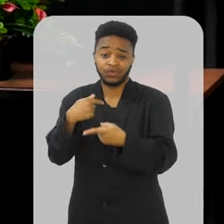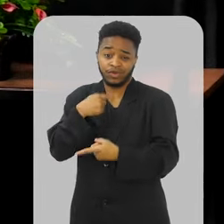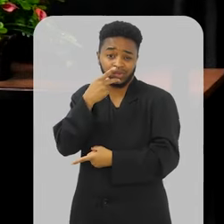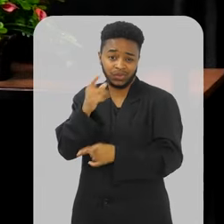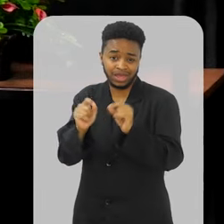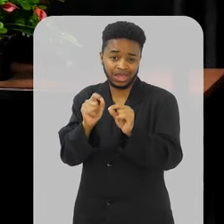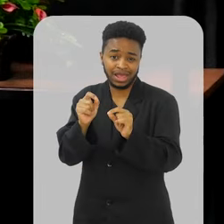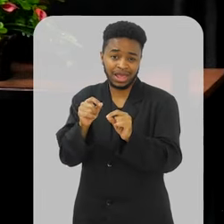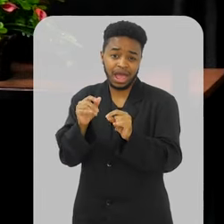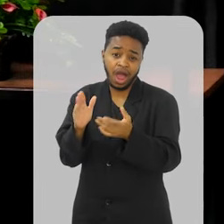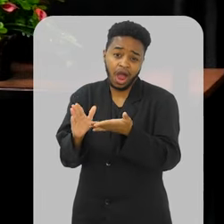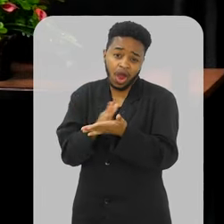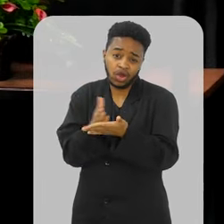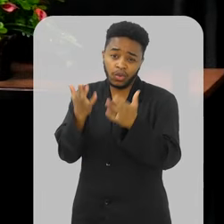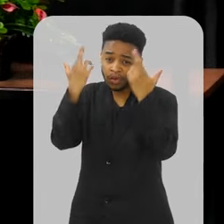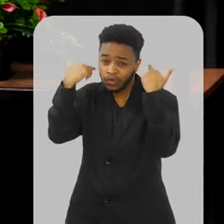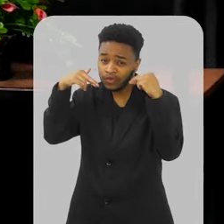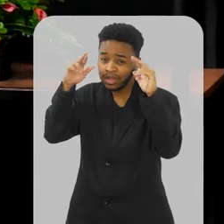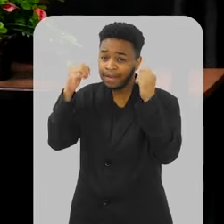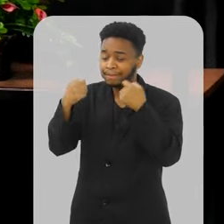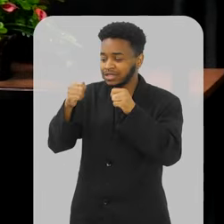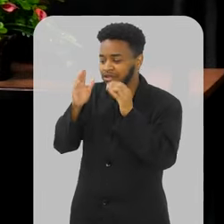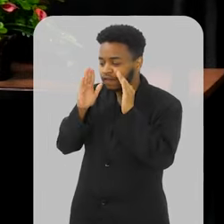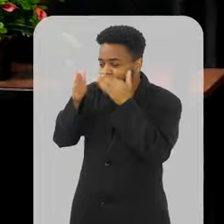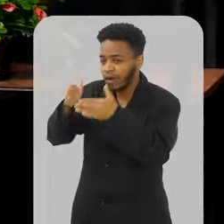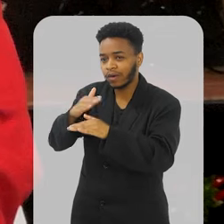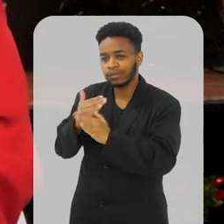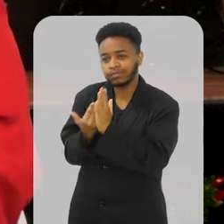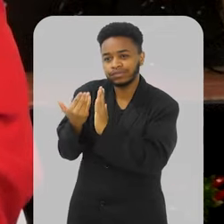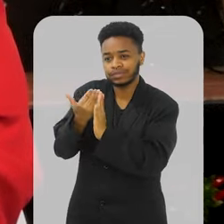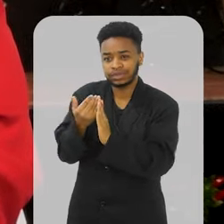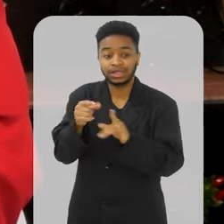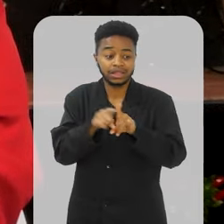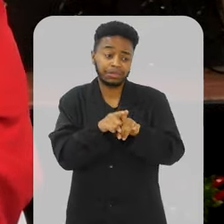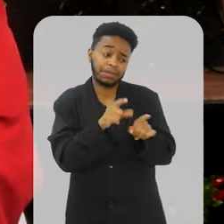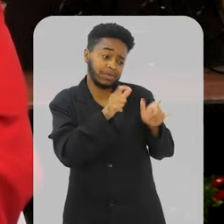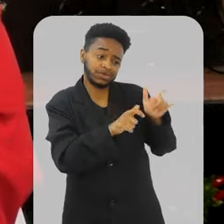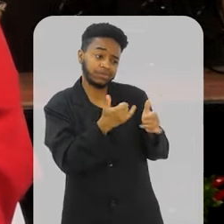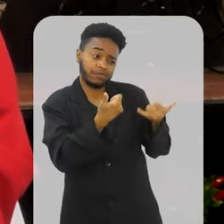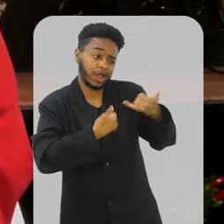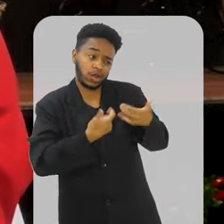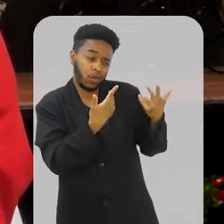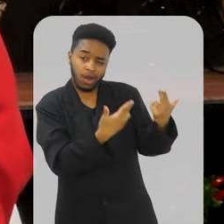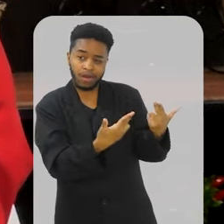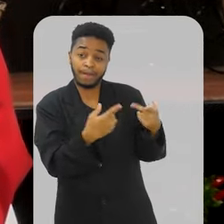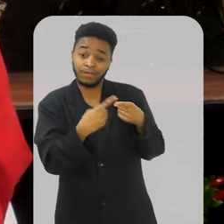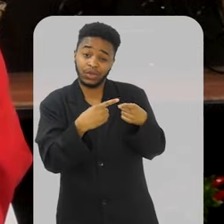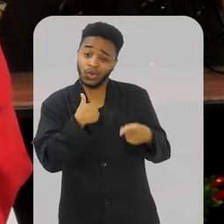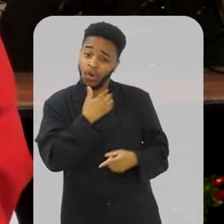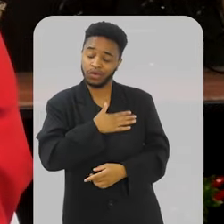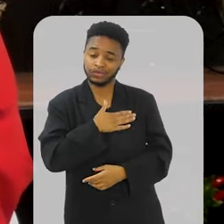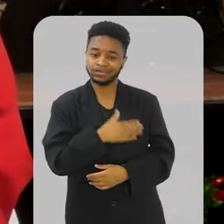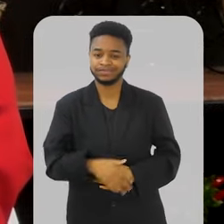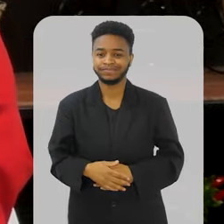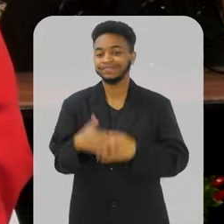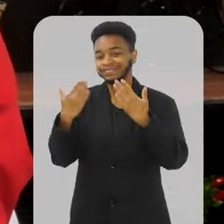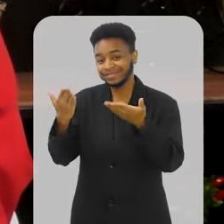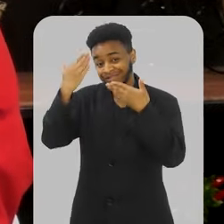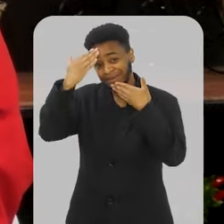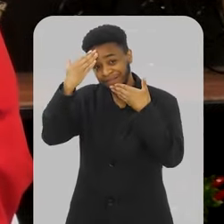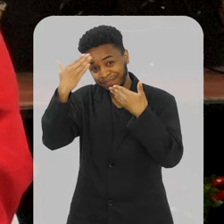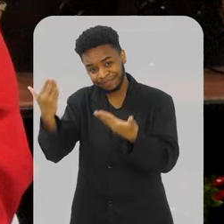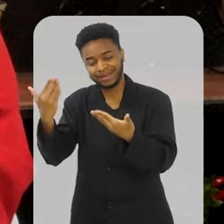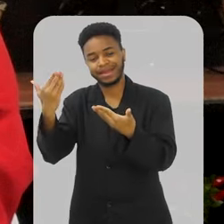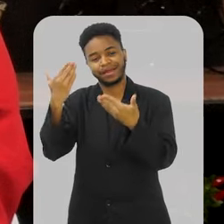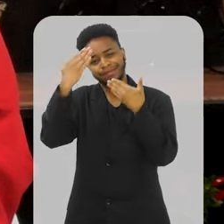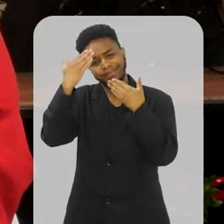ovelhas que a gente precisa devotar mais também escuto porque sempre Wagner toleto falei eu gosto